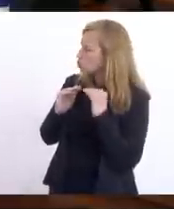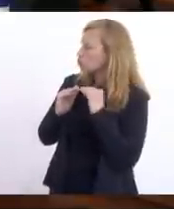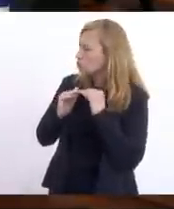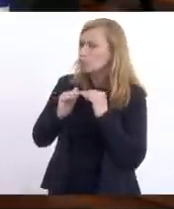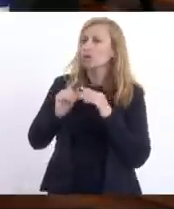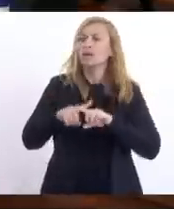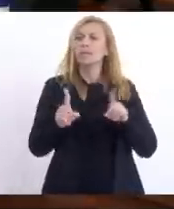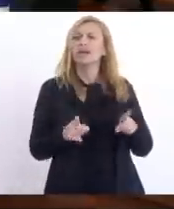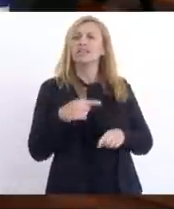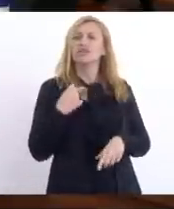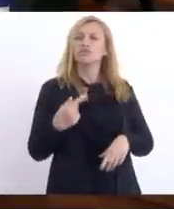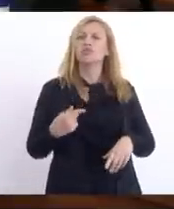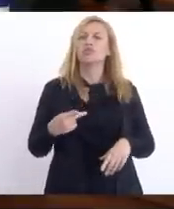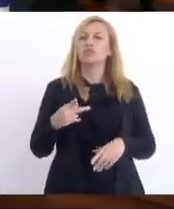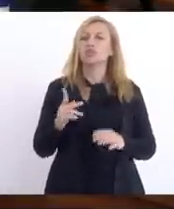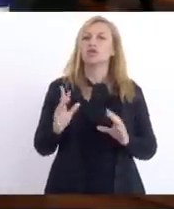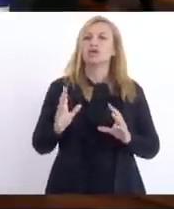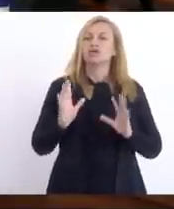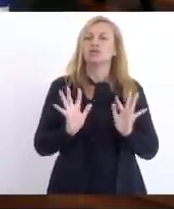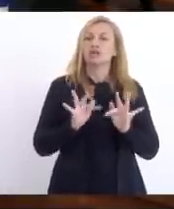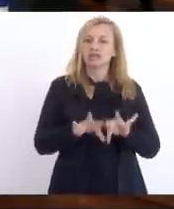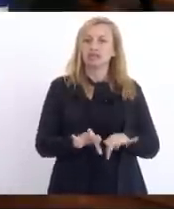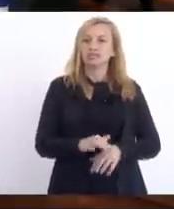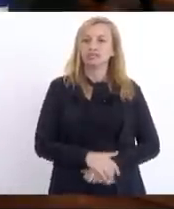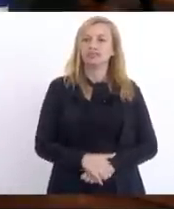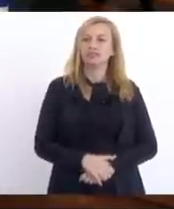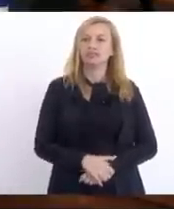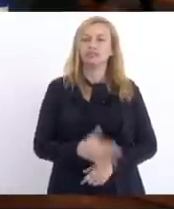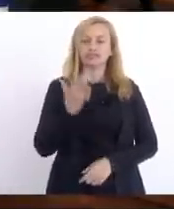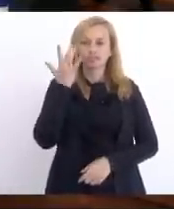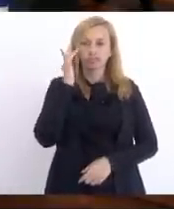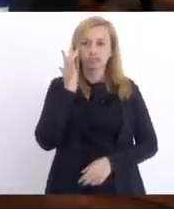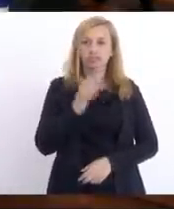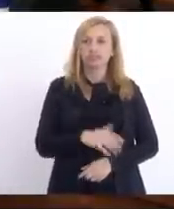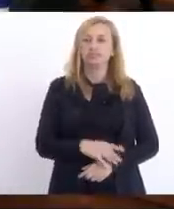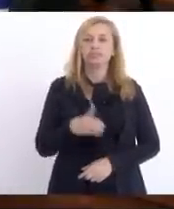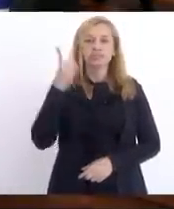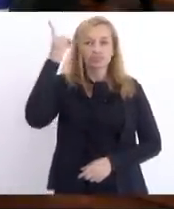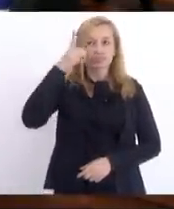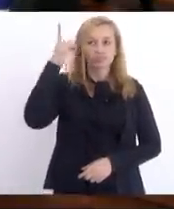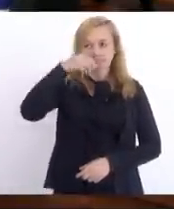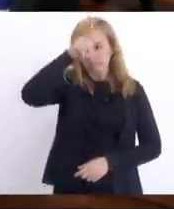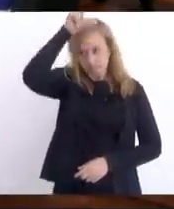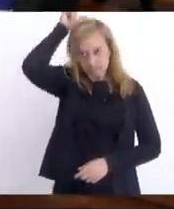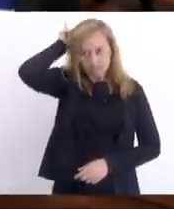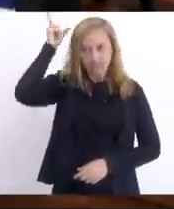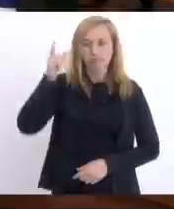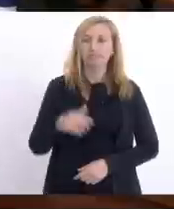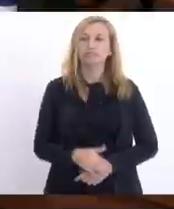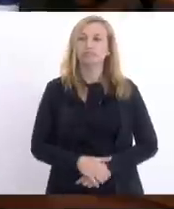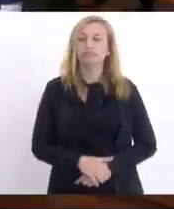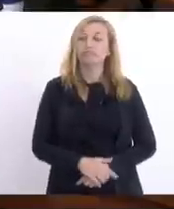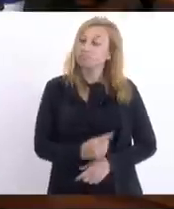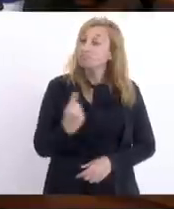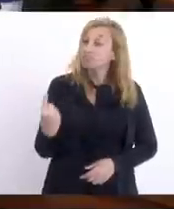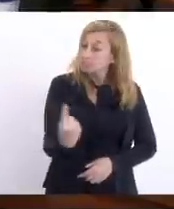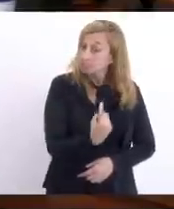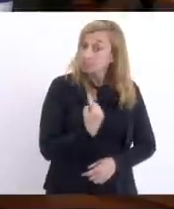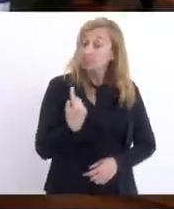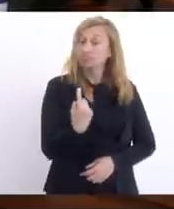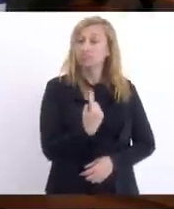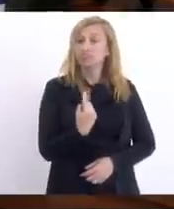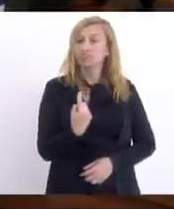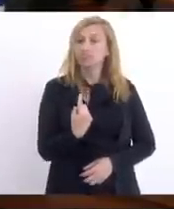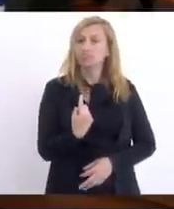Concordo. Mas então eu vou chegar à seguinte conclusão. Eu acho, Luiz Paulo, que nós